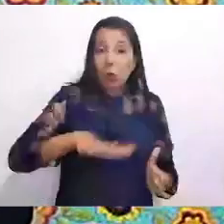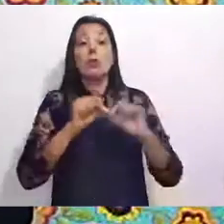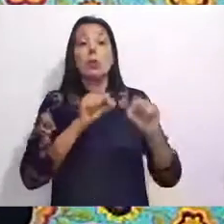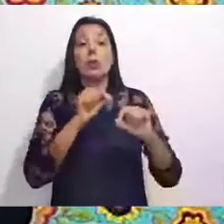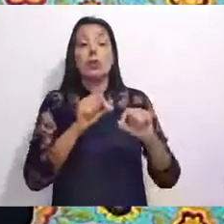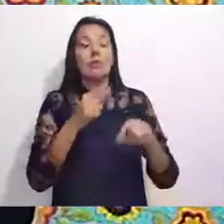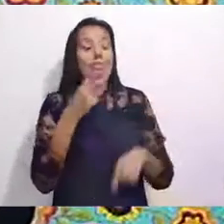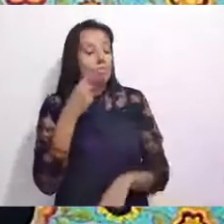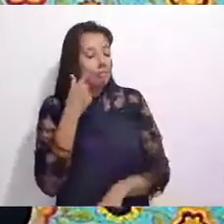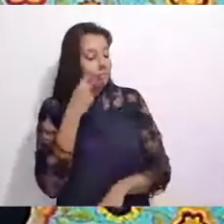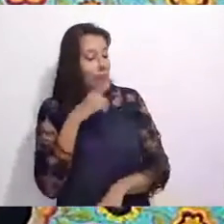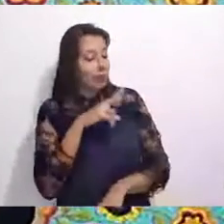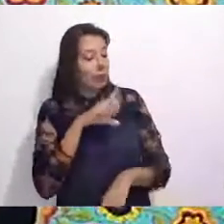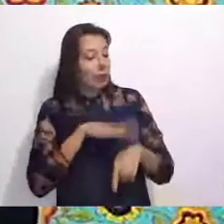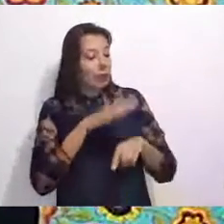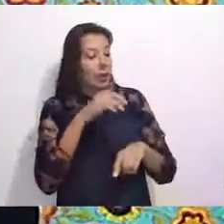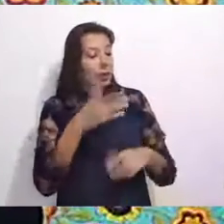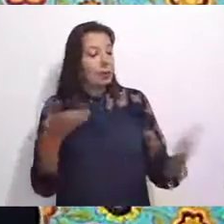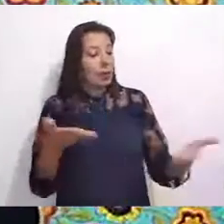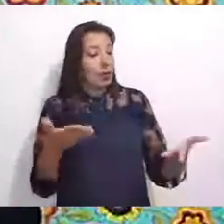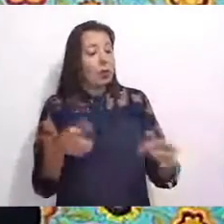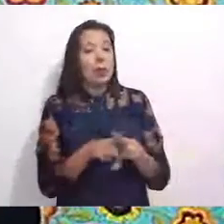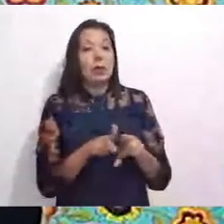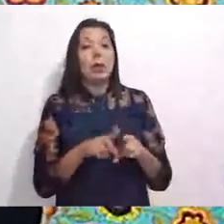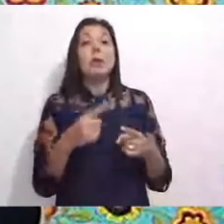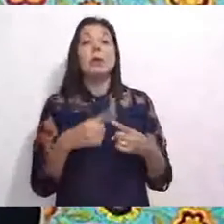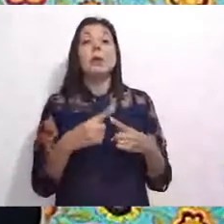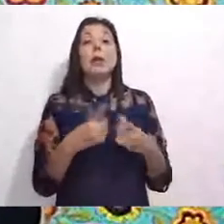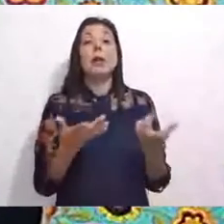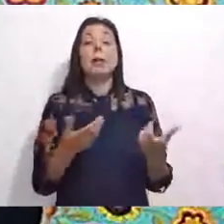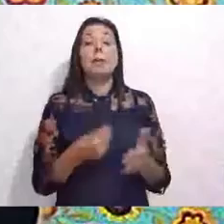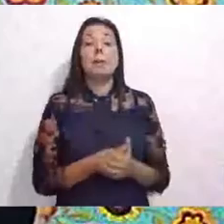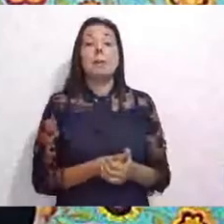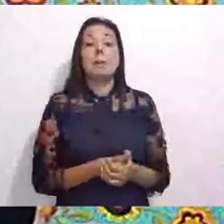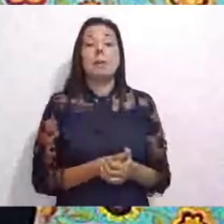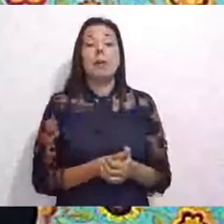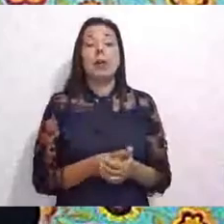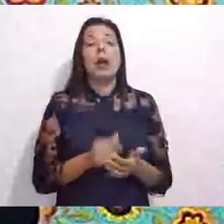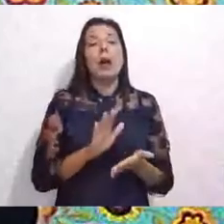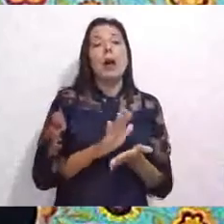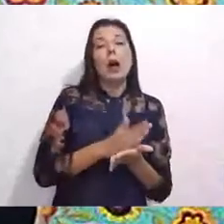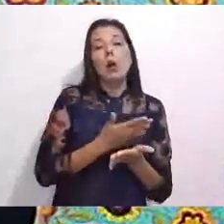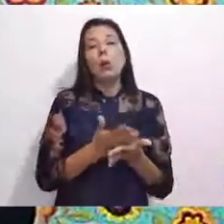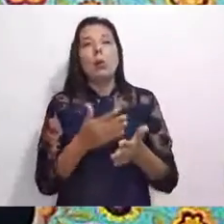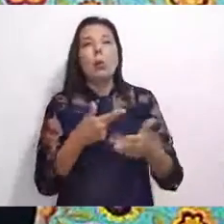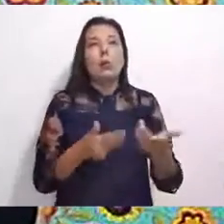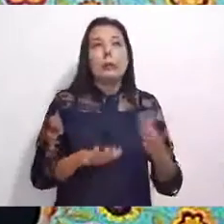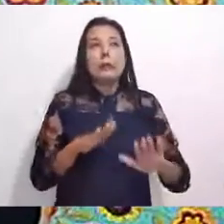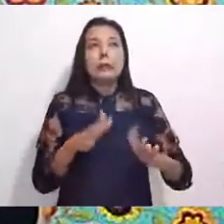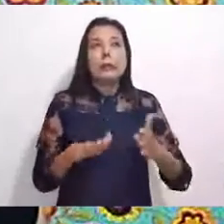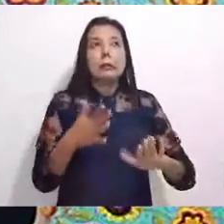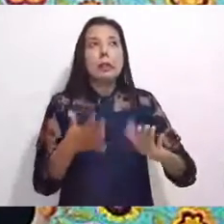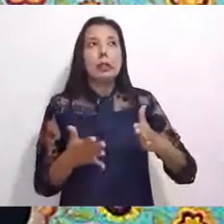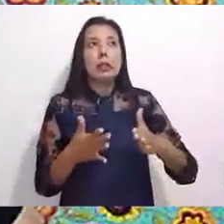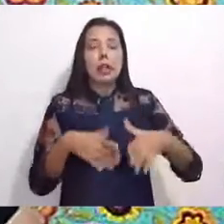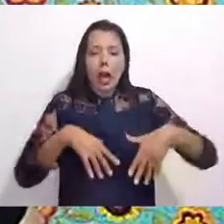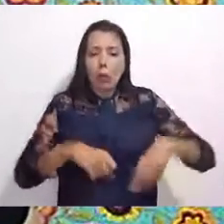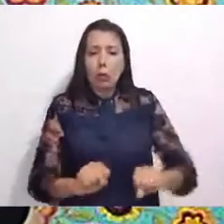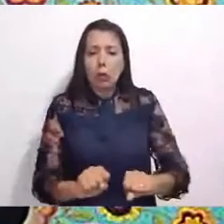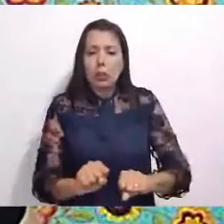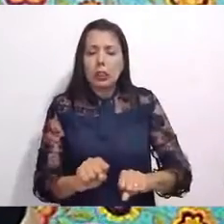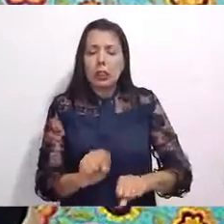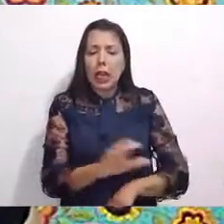quê? Porque alguns casos, né, de abusos, as crianças chegam, começam a chorar, né? Começam a